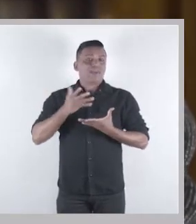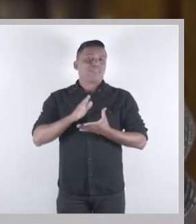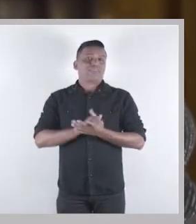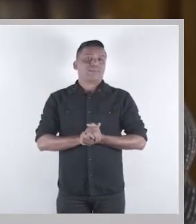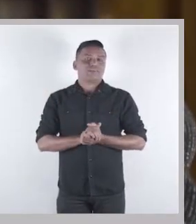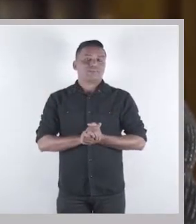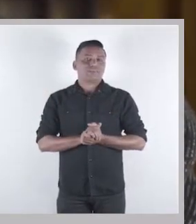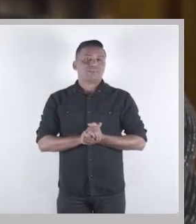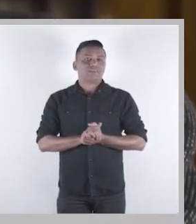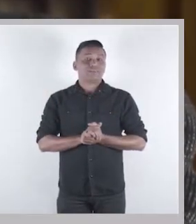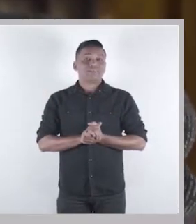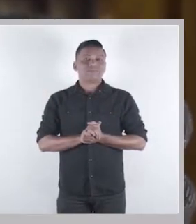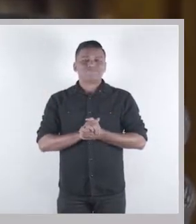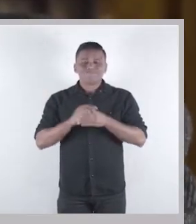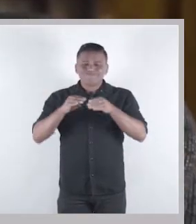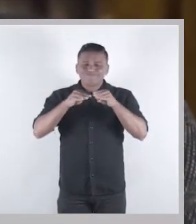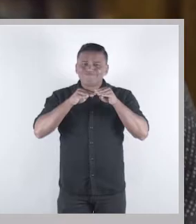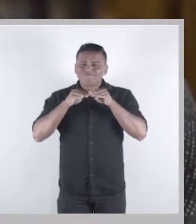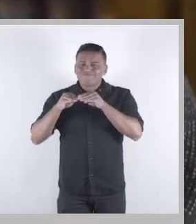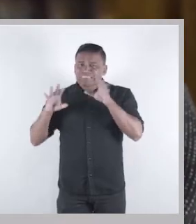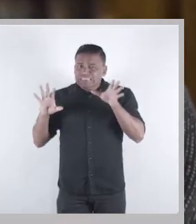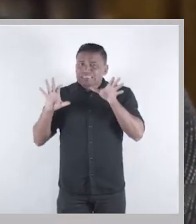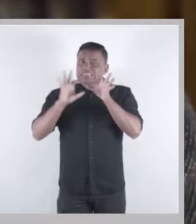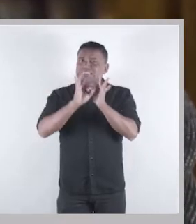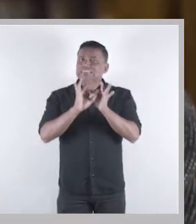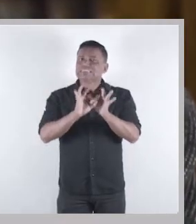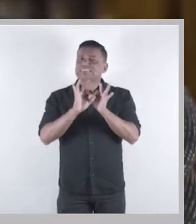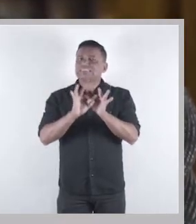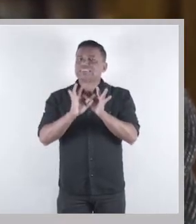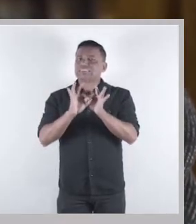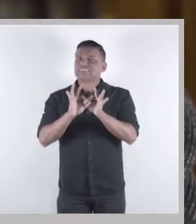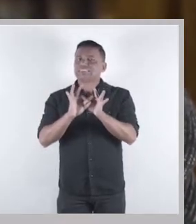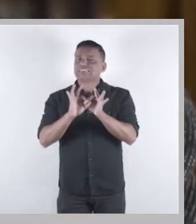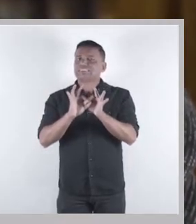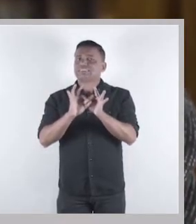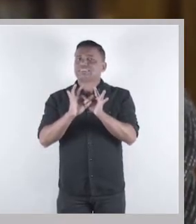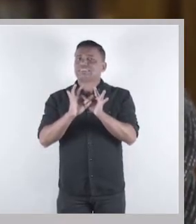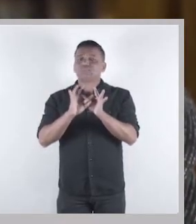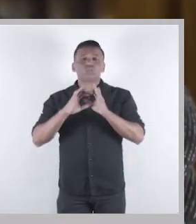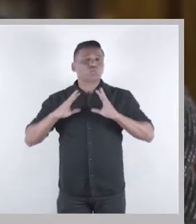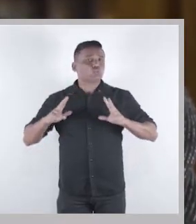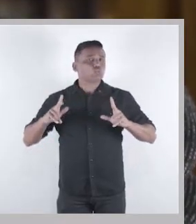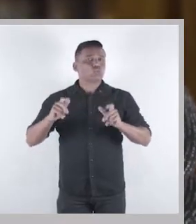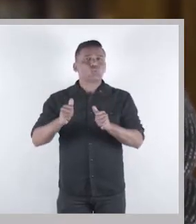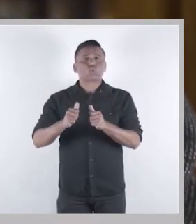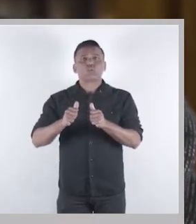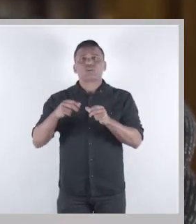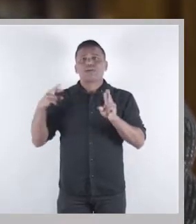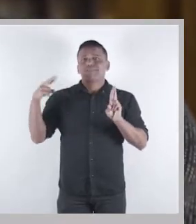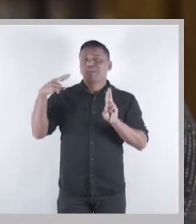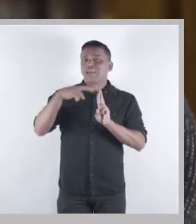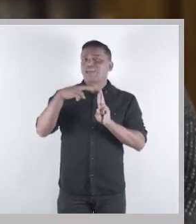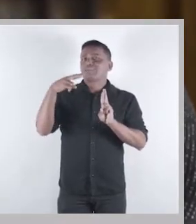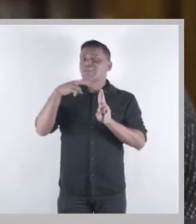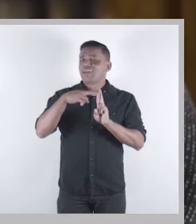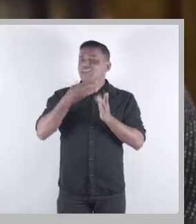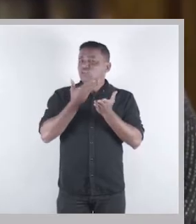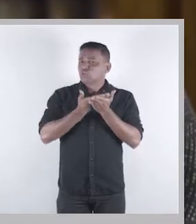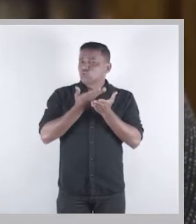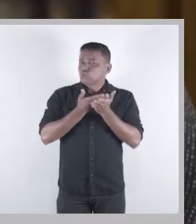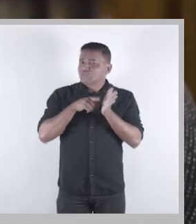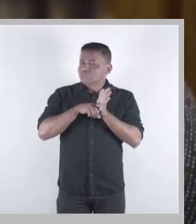conhece na verdade assim antenado E essas referências entra daqui a poesia dele é flua nem